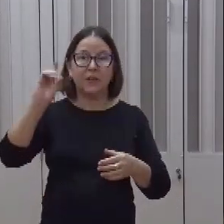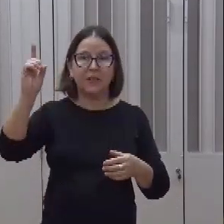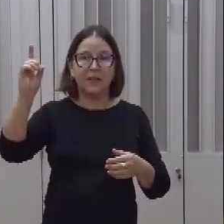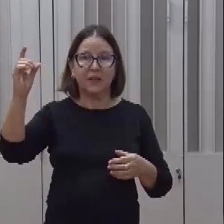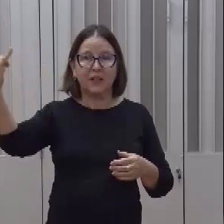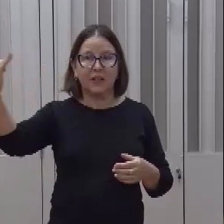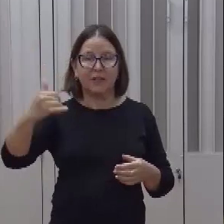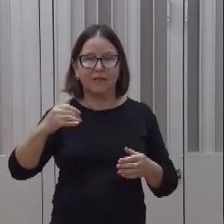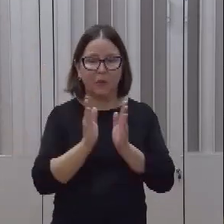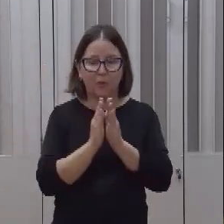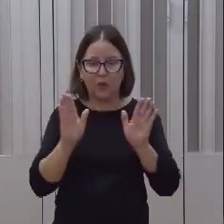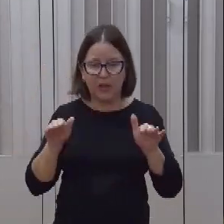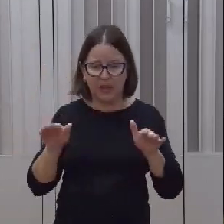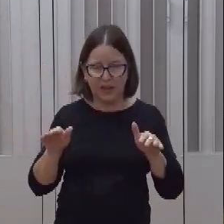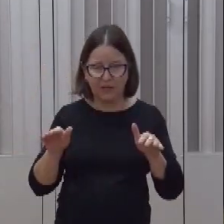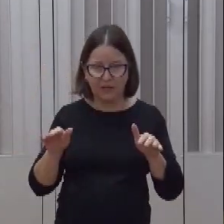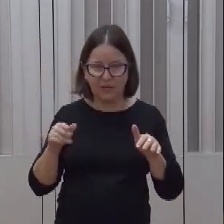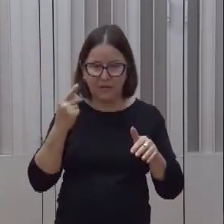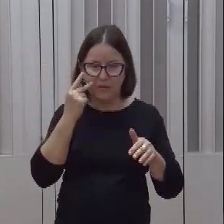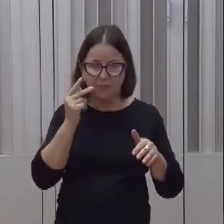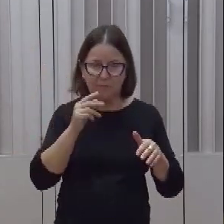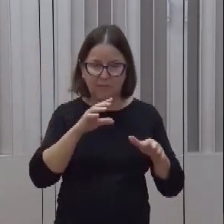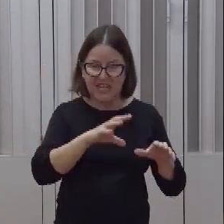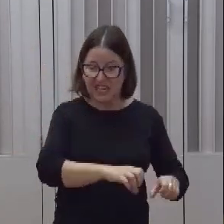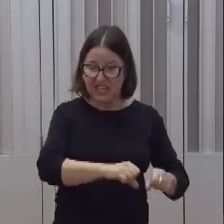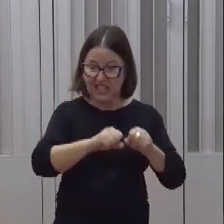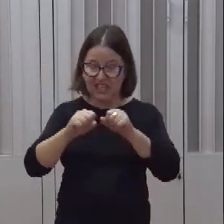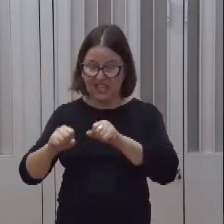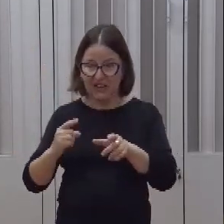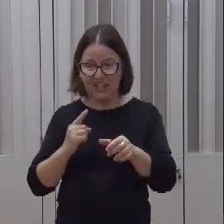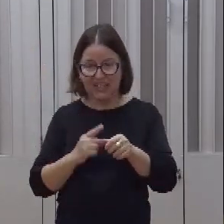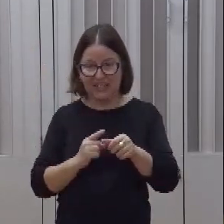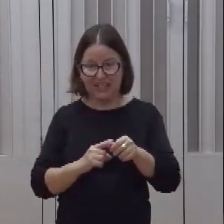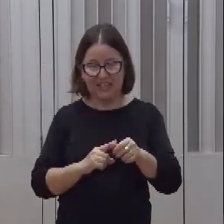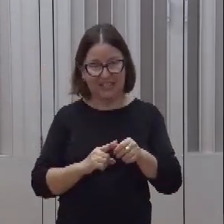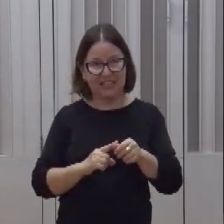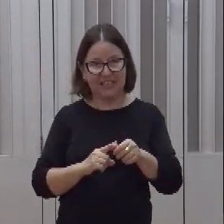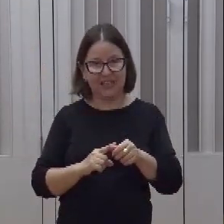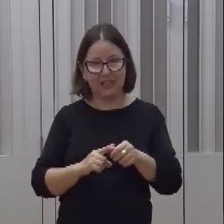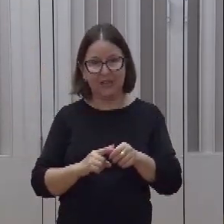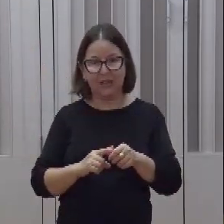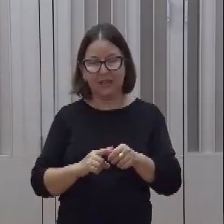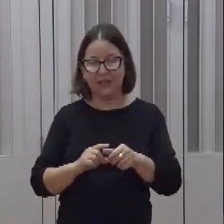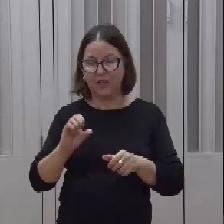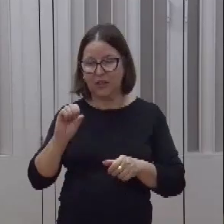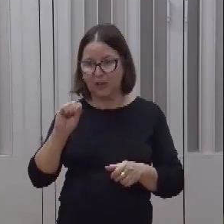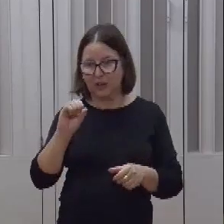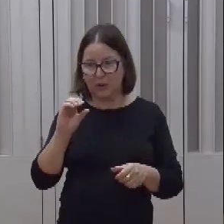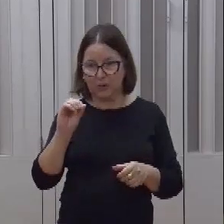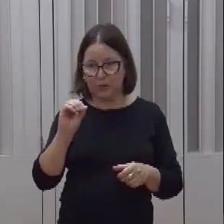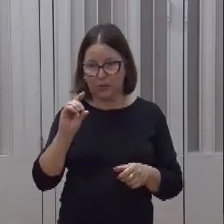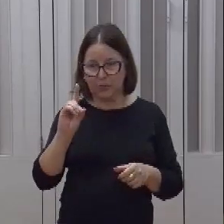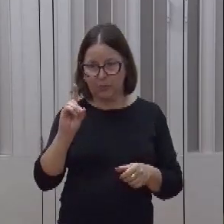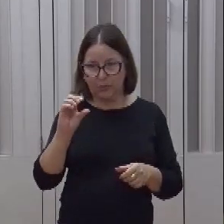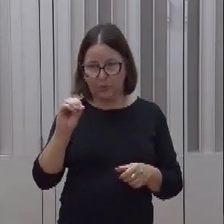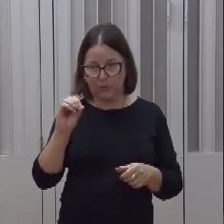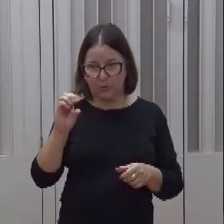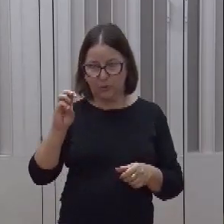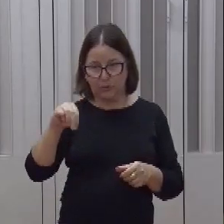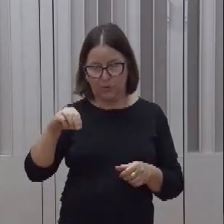tirá-lo de Sodoma. E ele foi tirado, mas as obras dele foram queimadas.